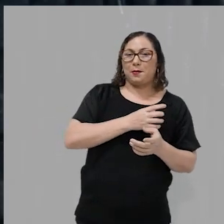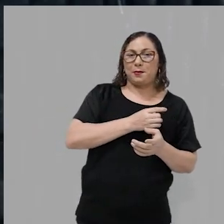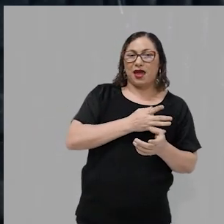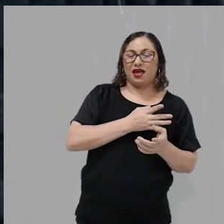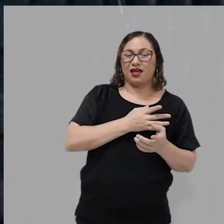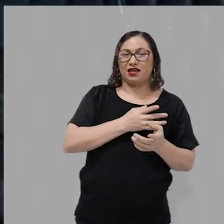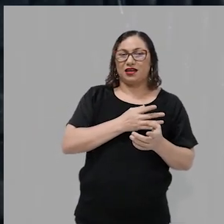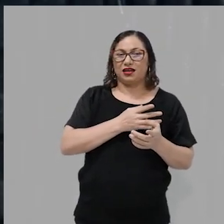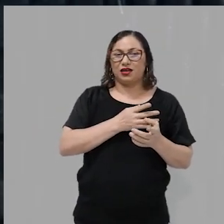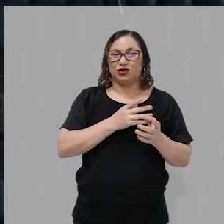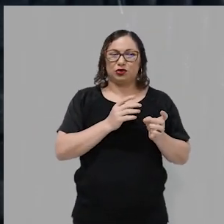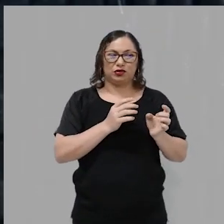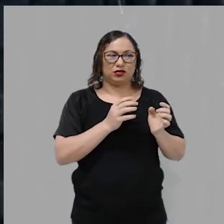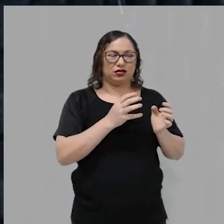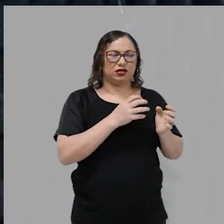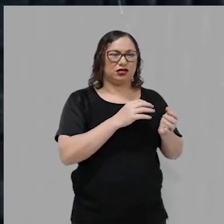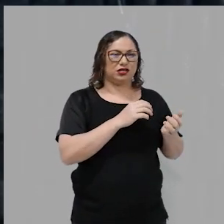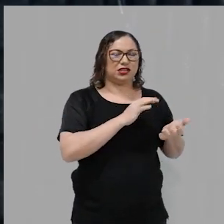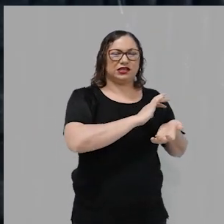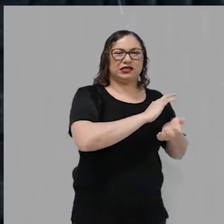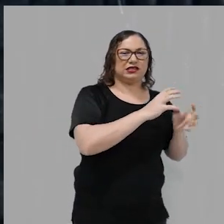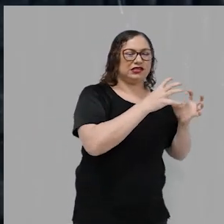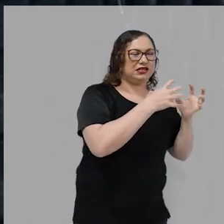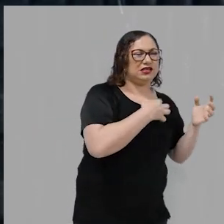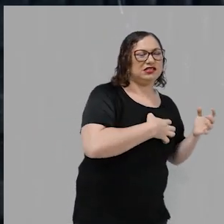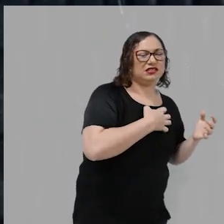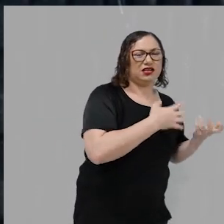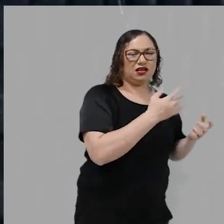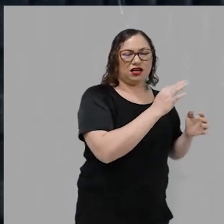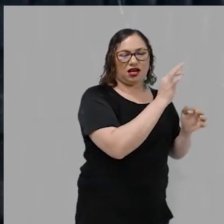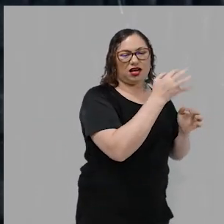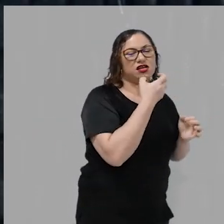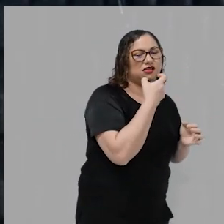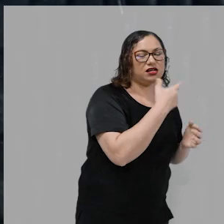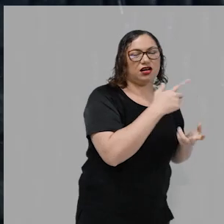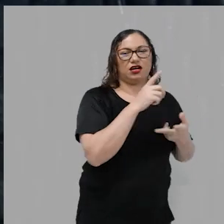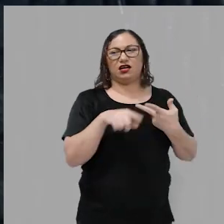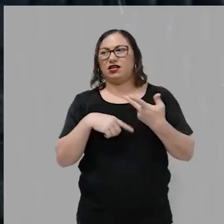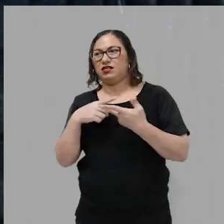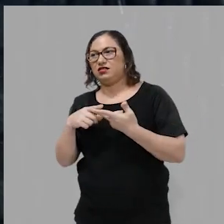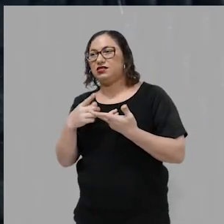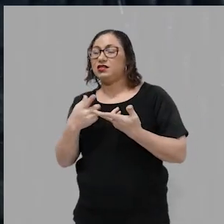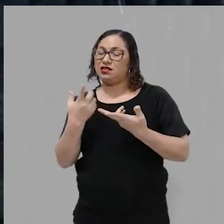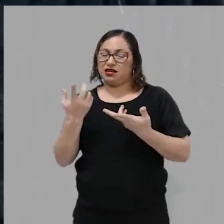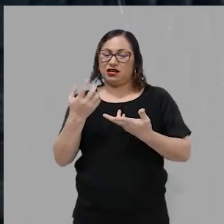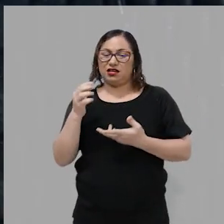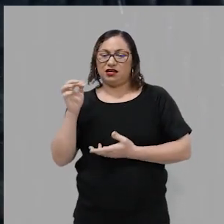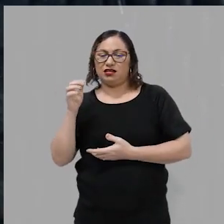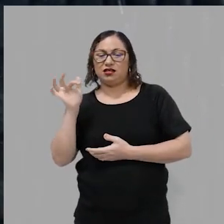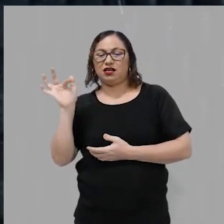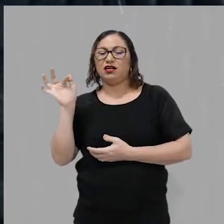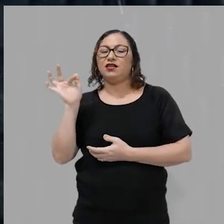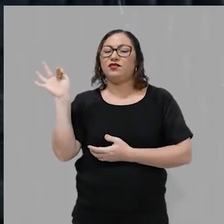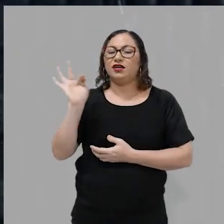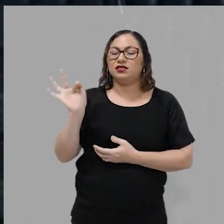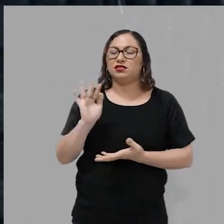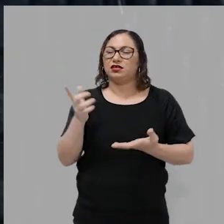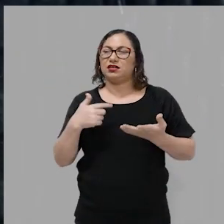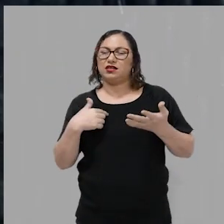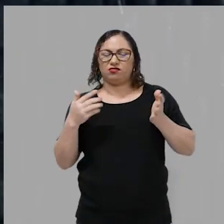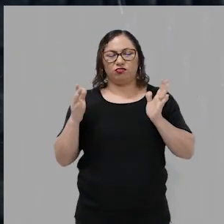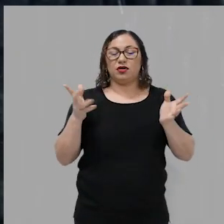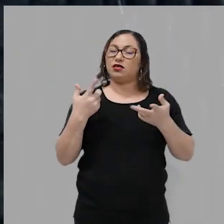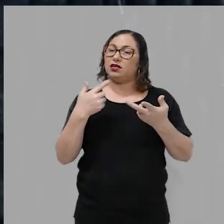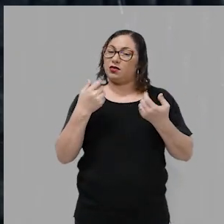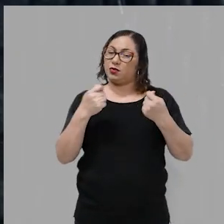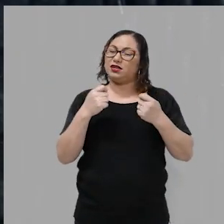nem ingleses nem franceses. Para quem não lembra, eu vou entrar no assunto dos professores de história, mas é necessário que a gente faça esse parênteses para entender